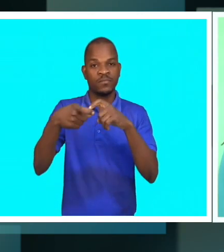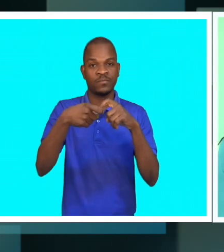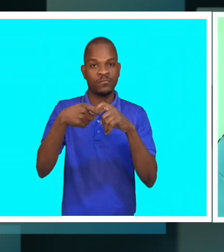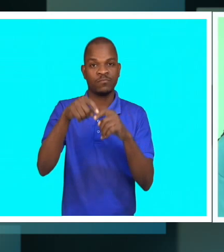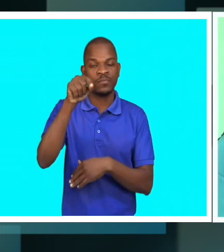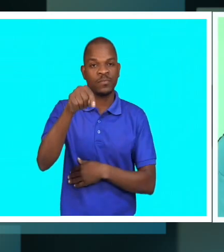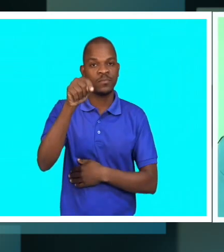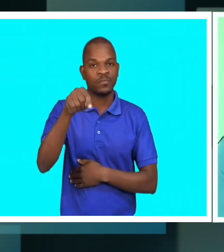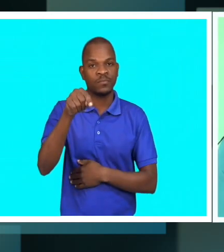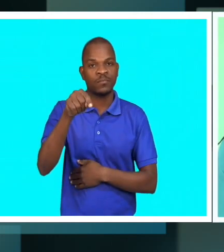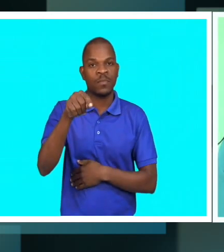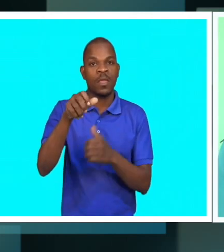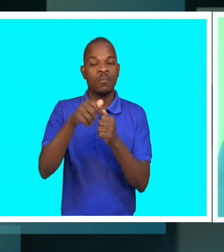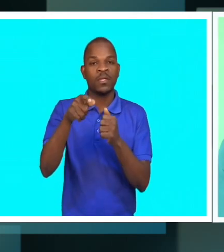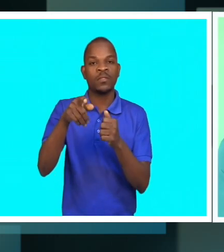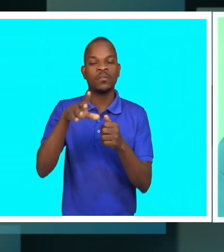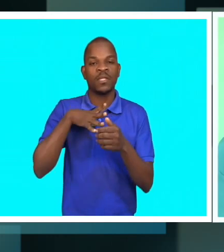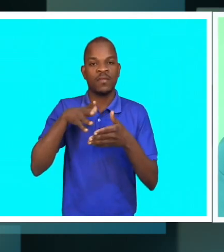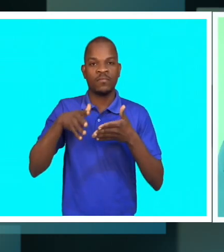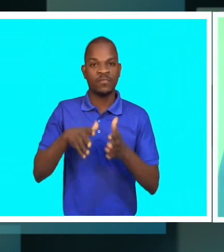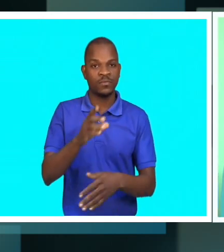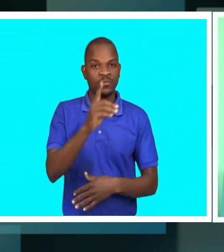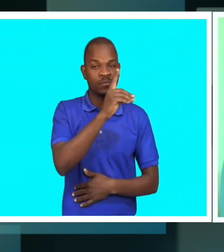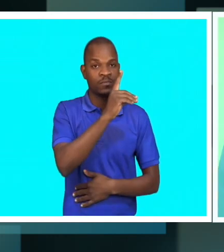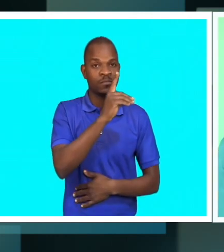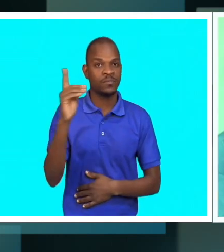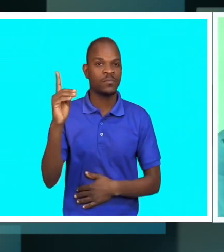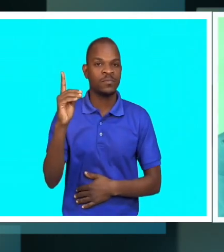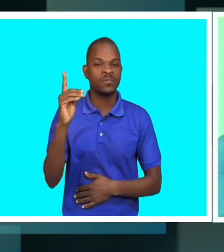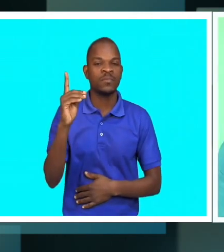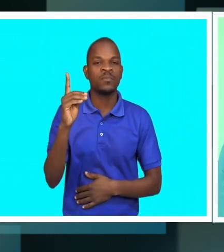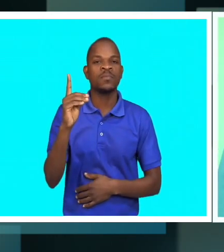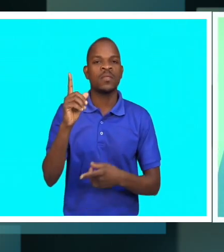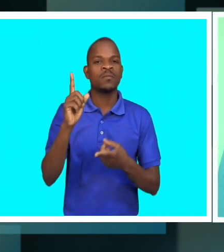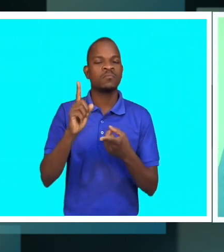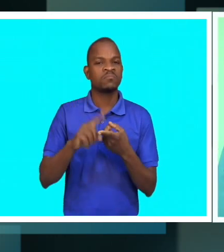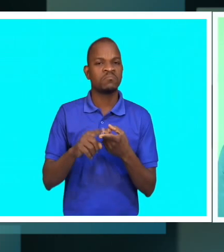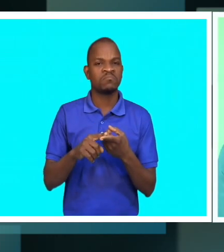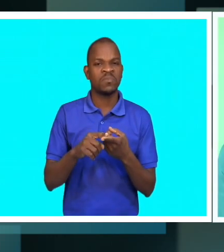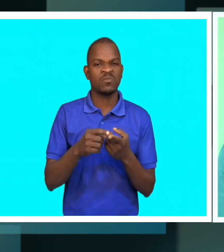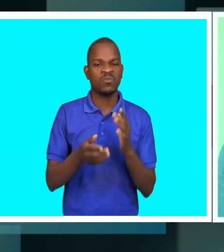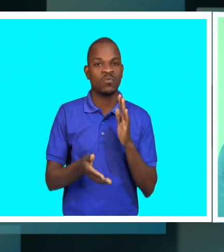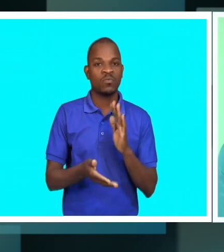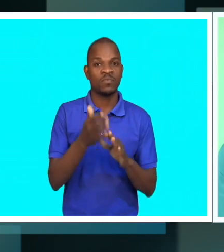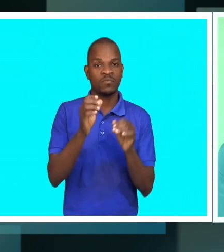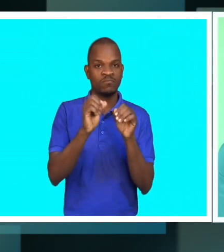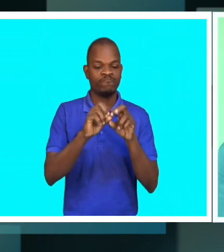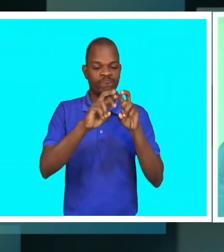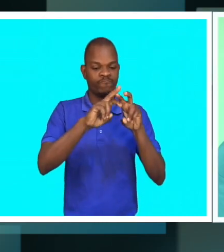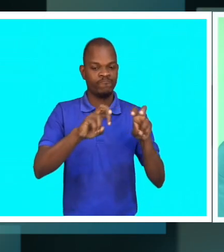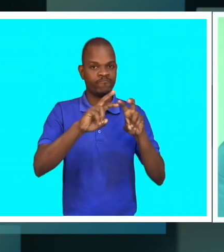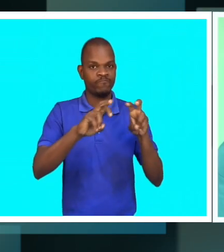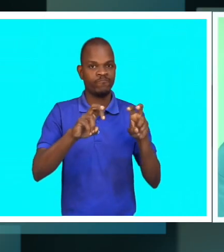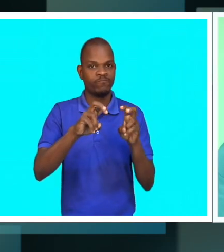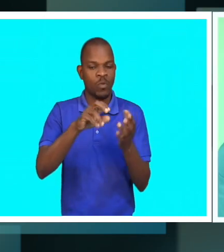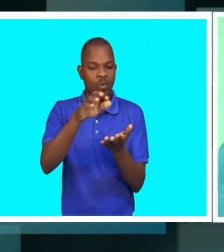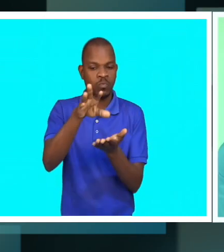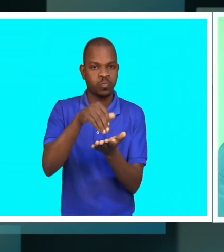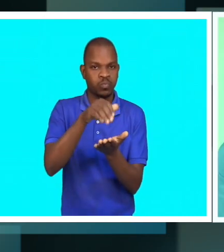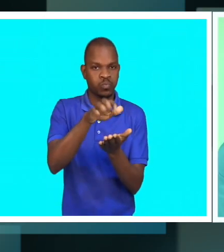que está com uma criança especial, eles vão fazer o levantamento